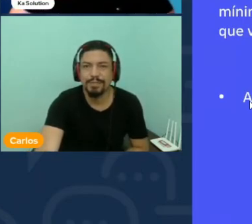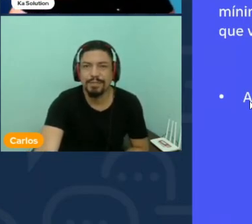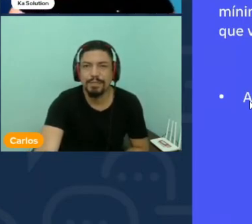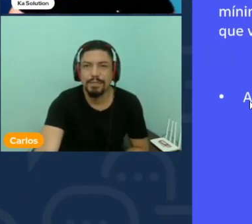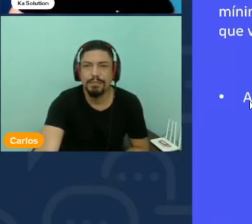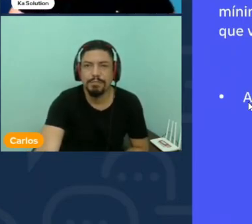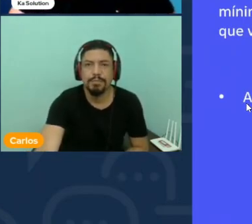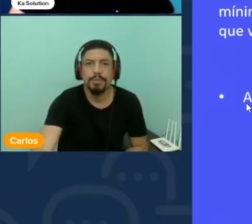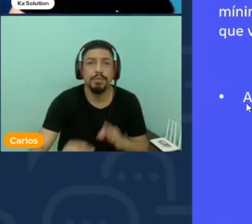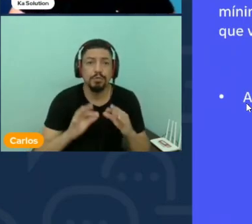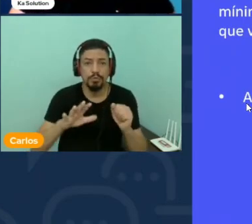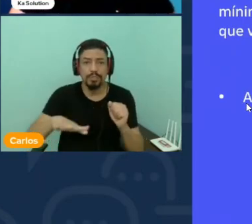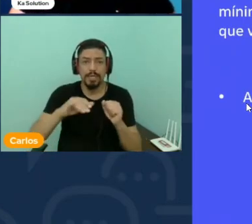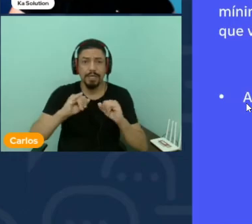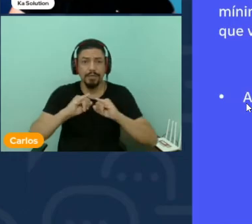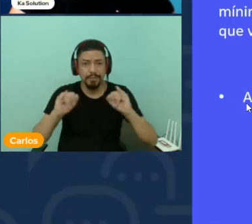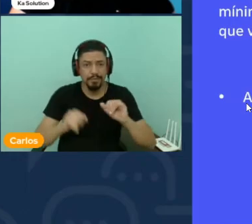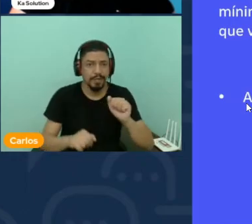vai cuidar para mim.